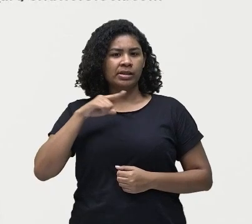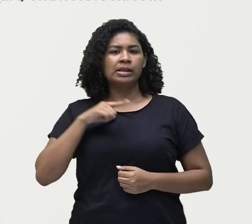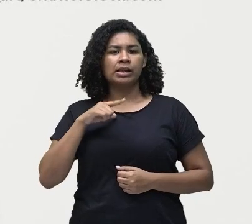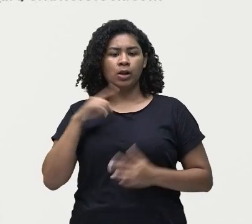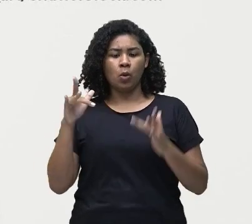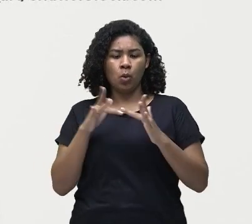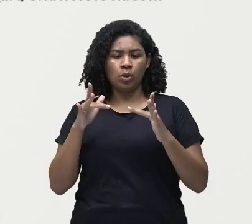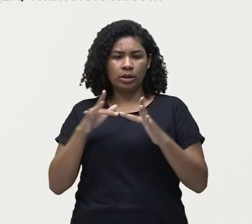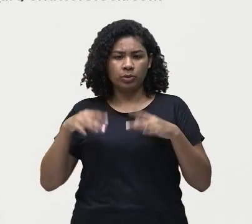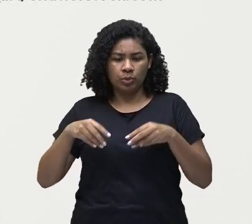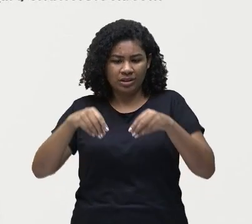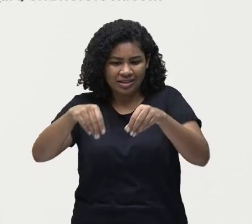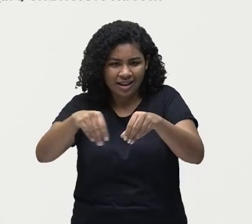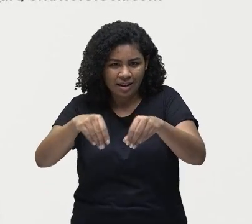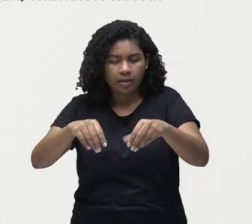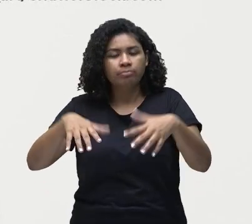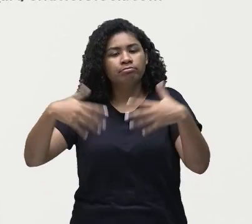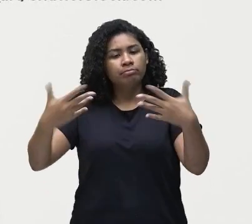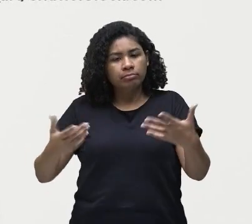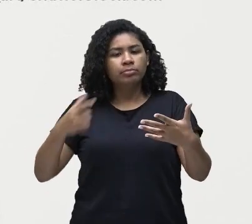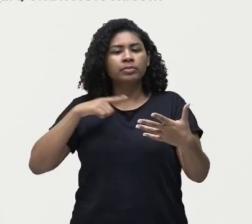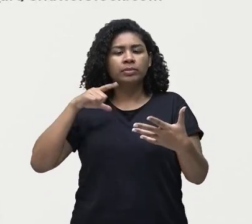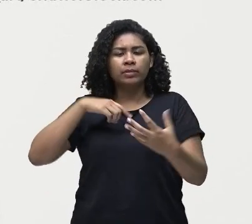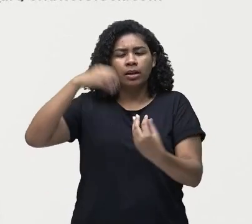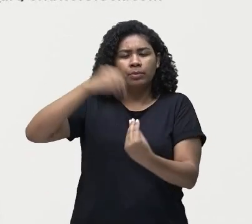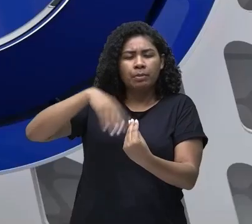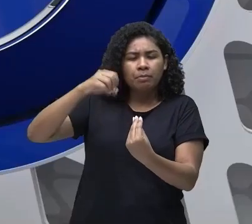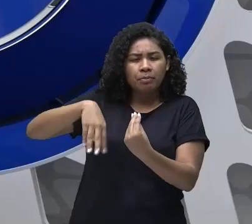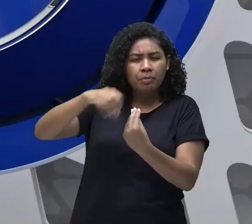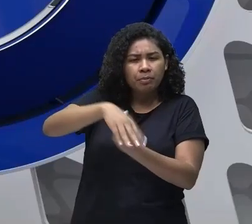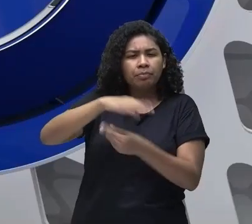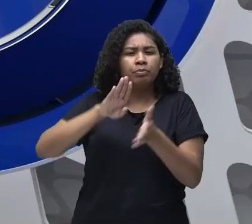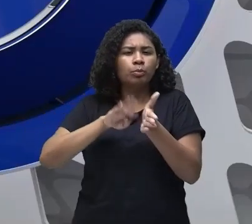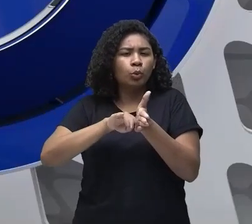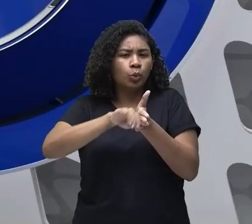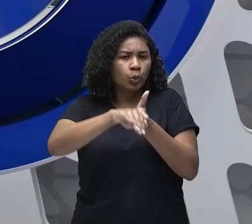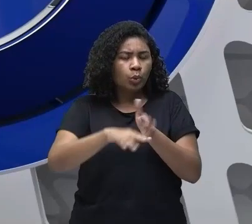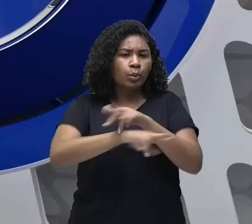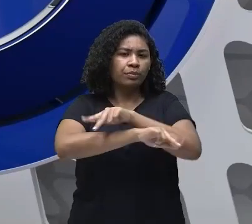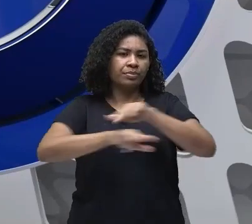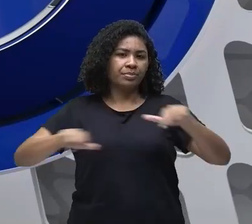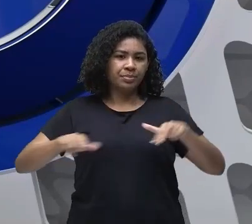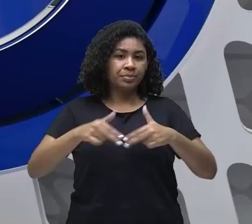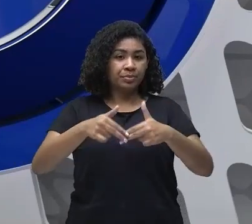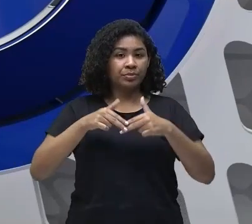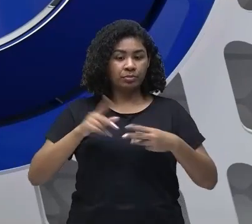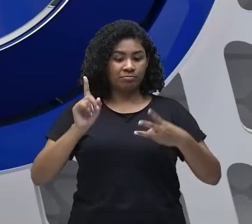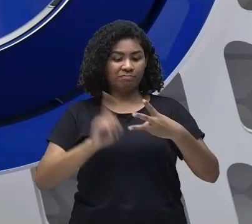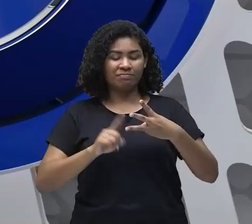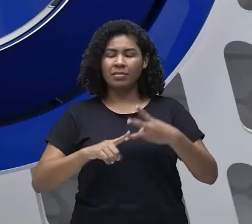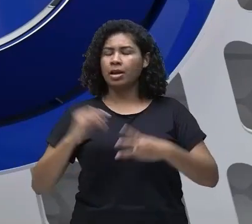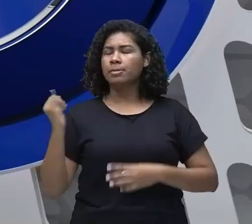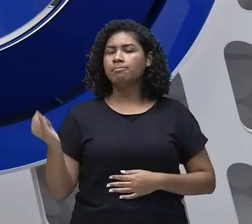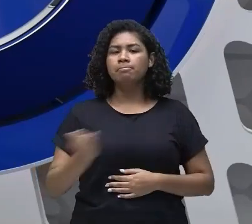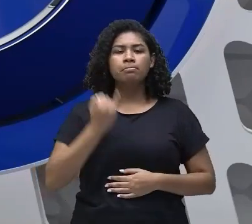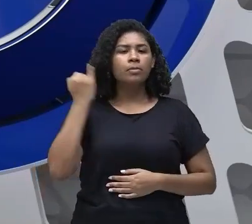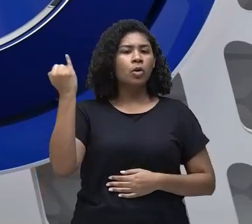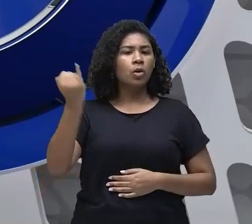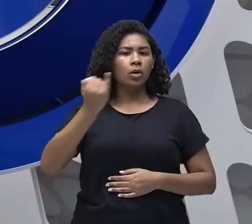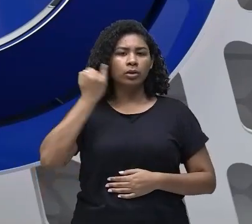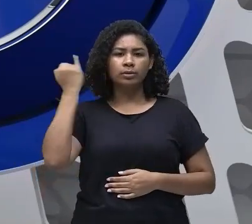também há a ação dos fungos e bactérias. Então, os decompositores são tão importantes para